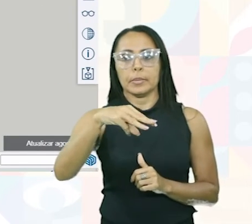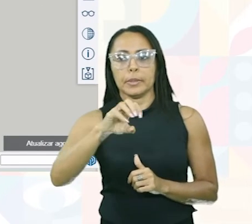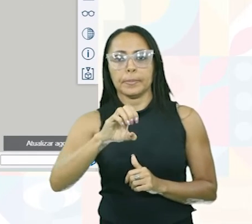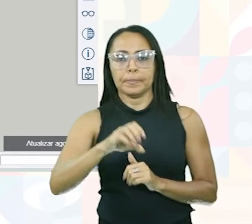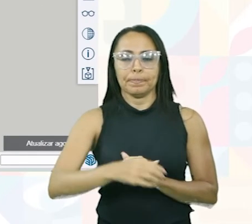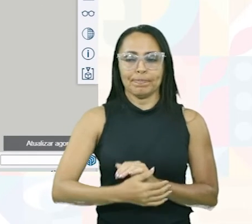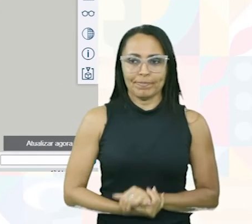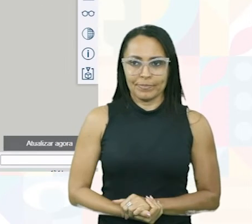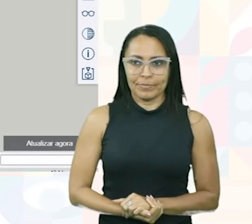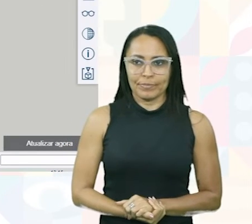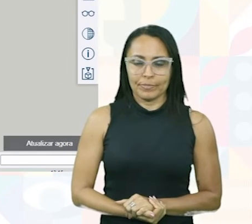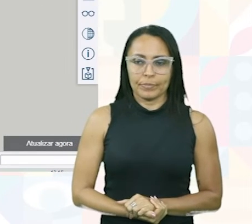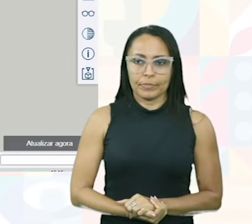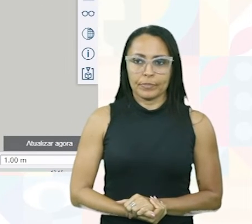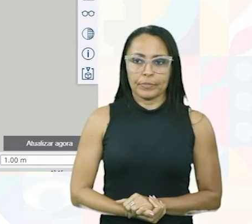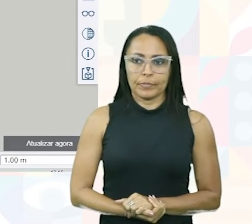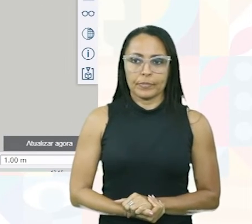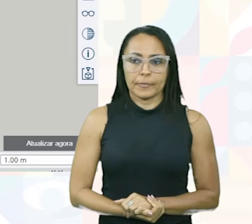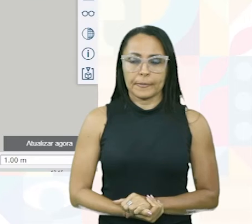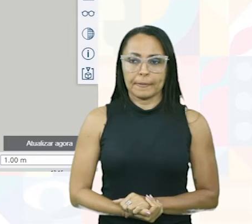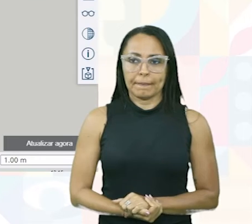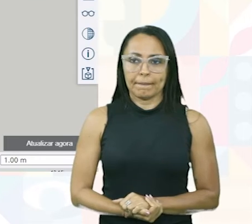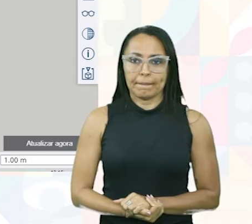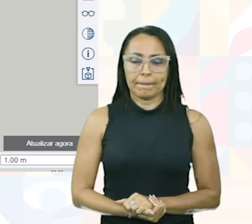Vou criar aqui